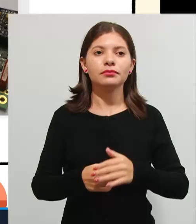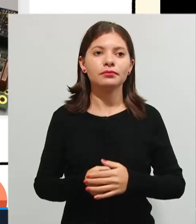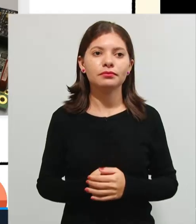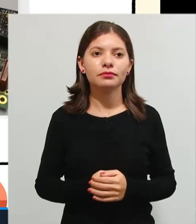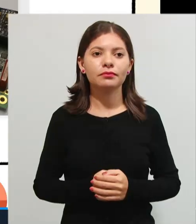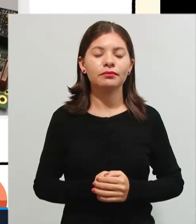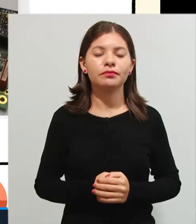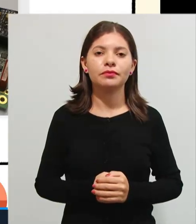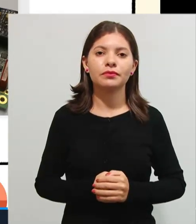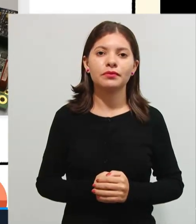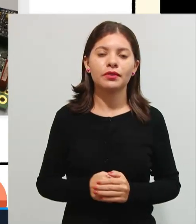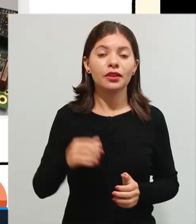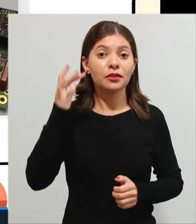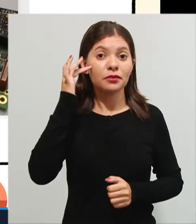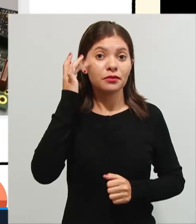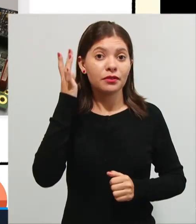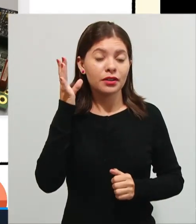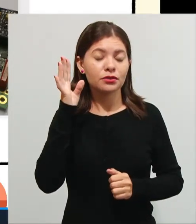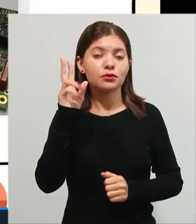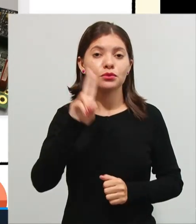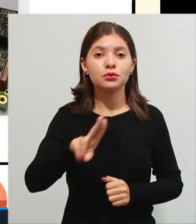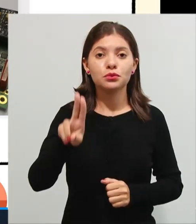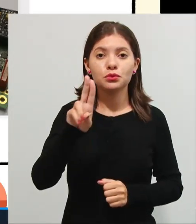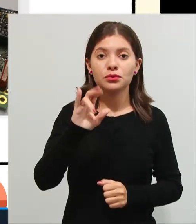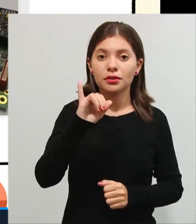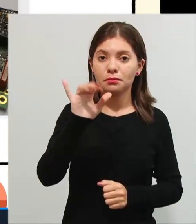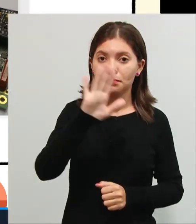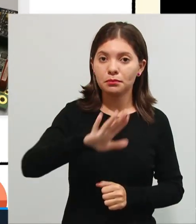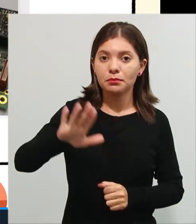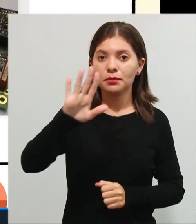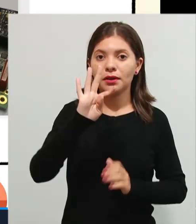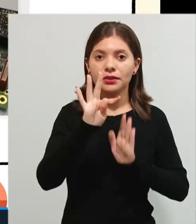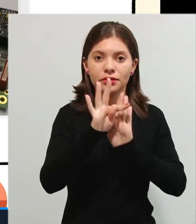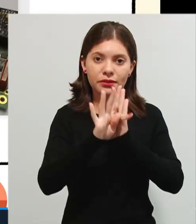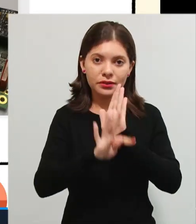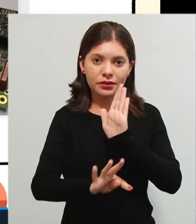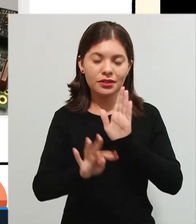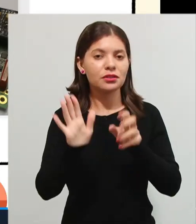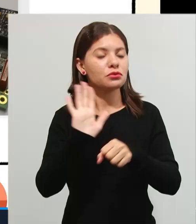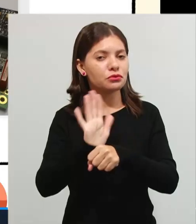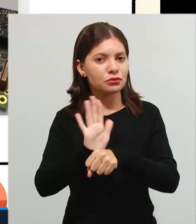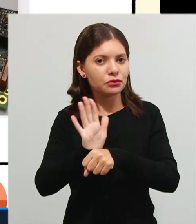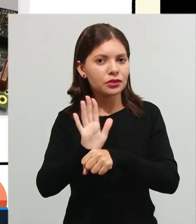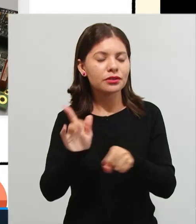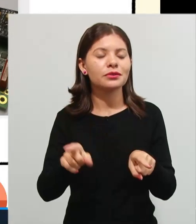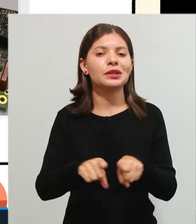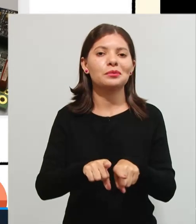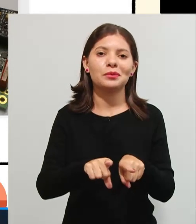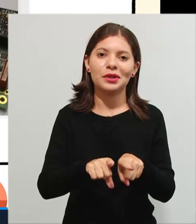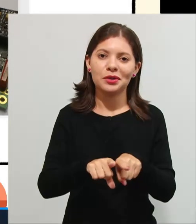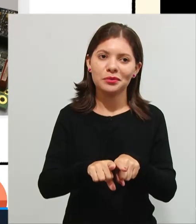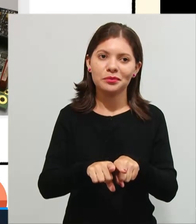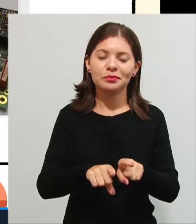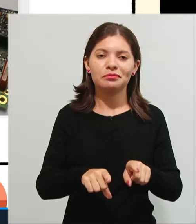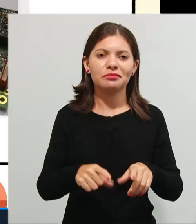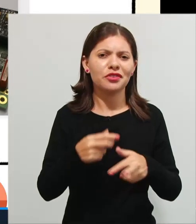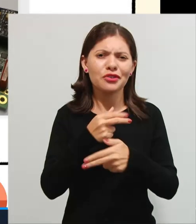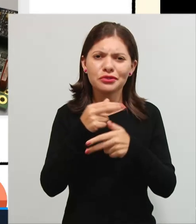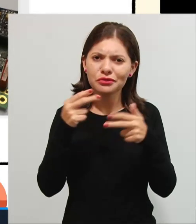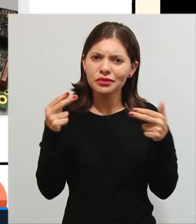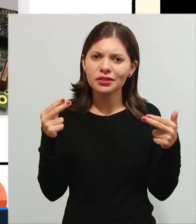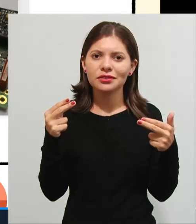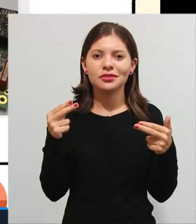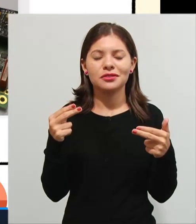utilizando texto, imagens, sons, a gente pode inserir um vídeo, pode inserir um podcast, sem maiores